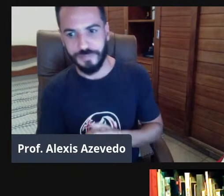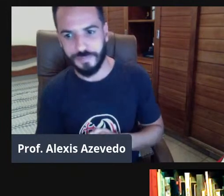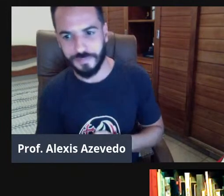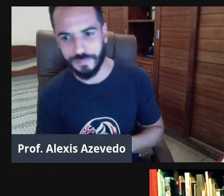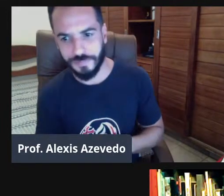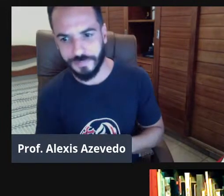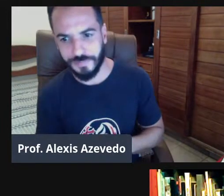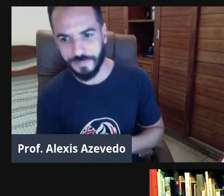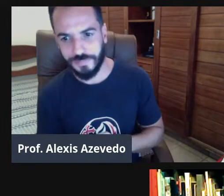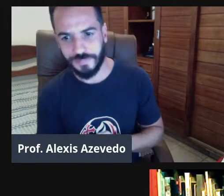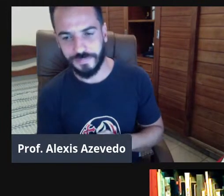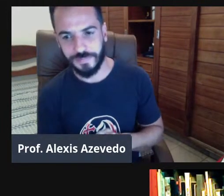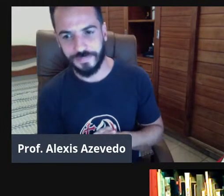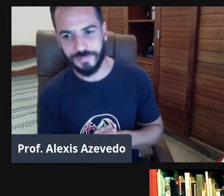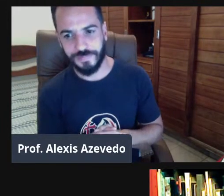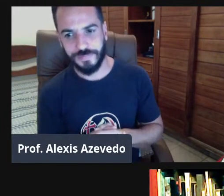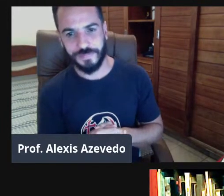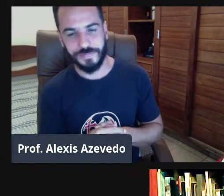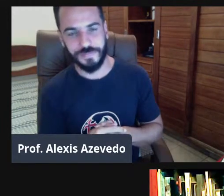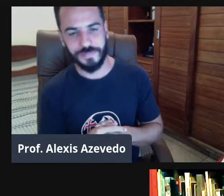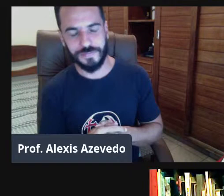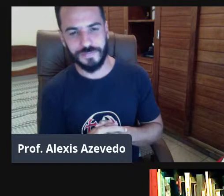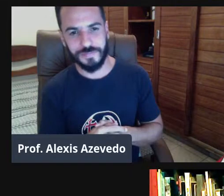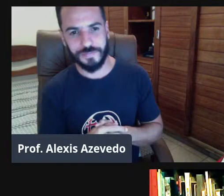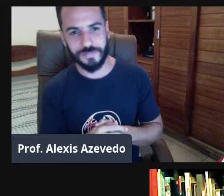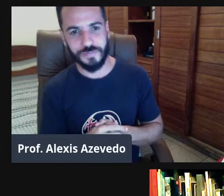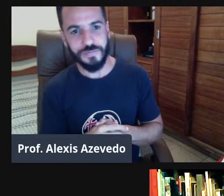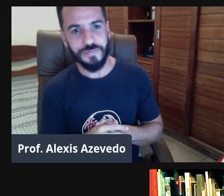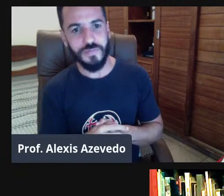Em algum lugar aí, graças ao professor